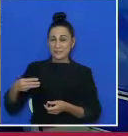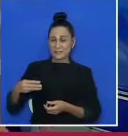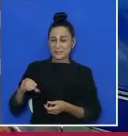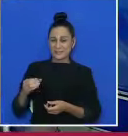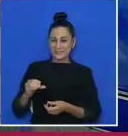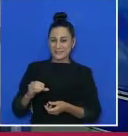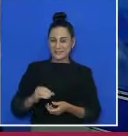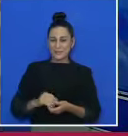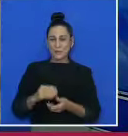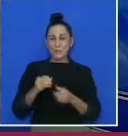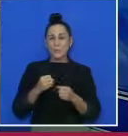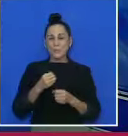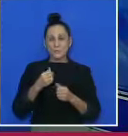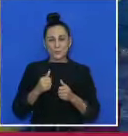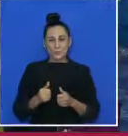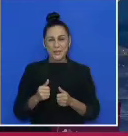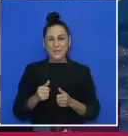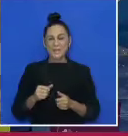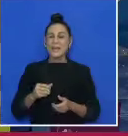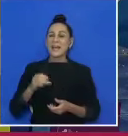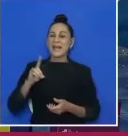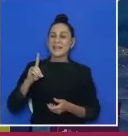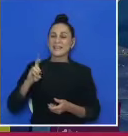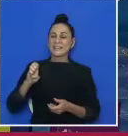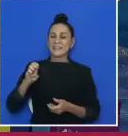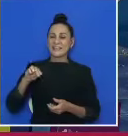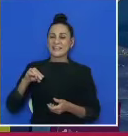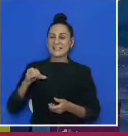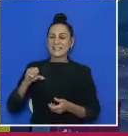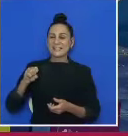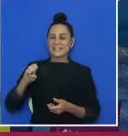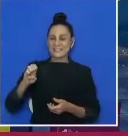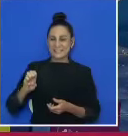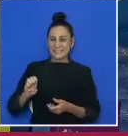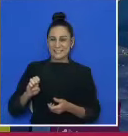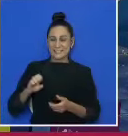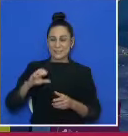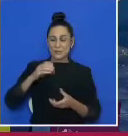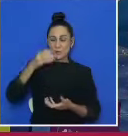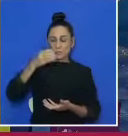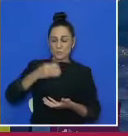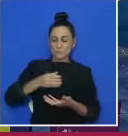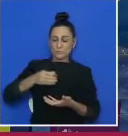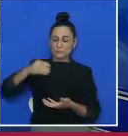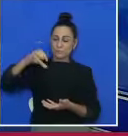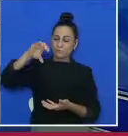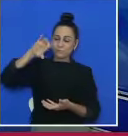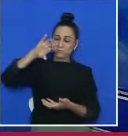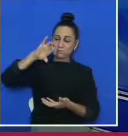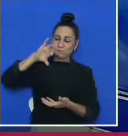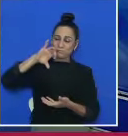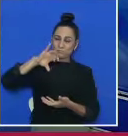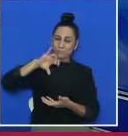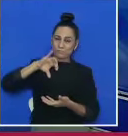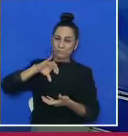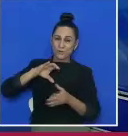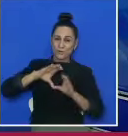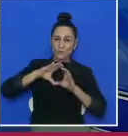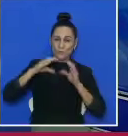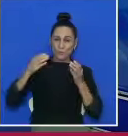R$45.987,43. Muito bem, a Denise já vai recolocar as bolas no nosso suporte superior do quinto